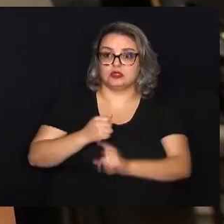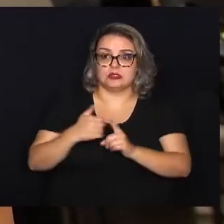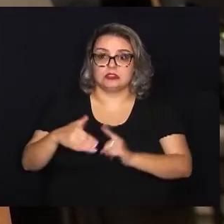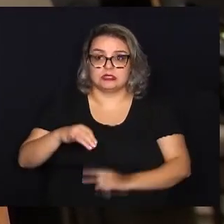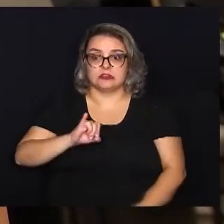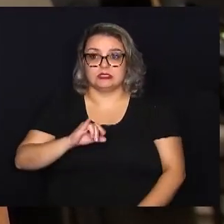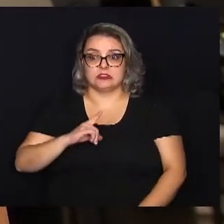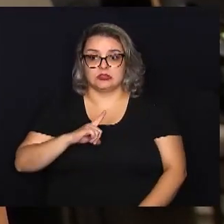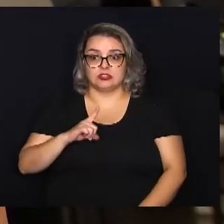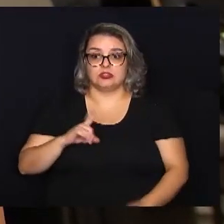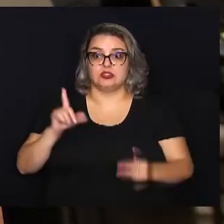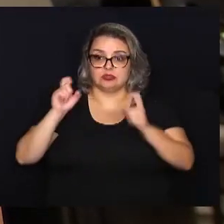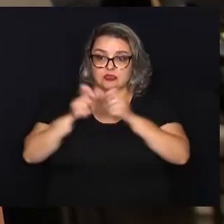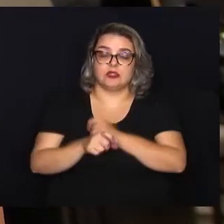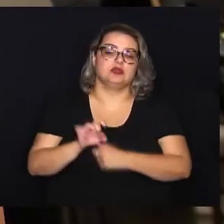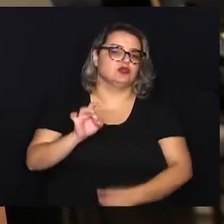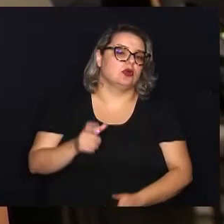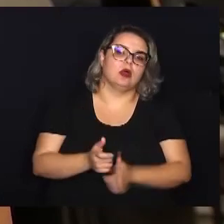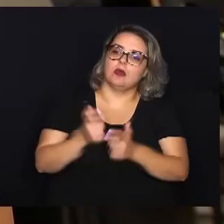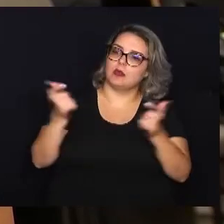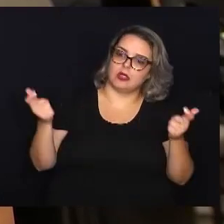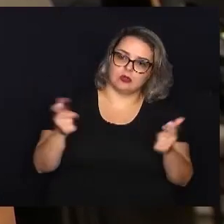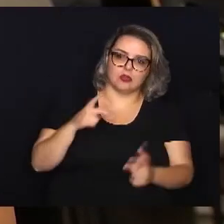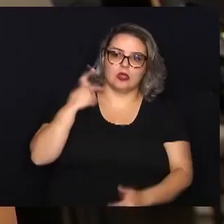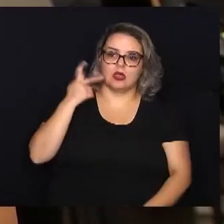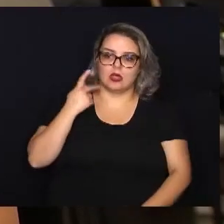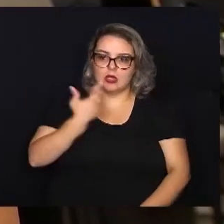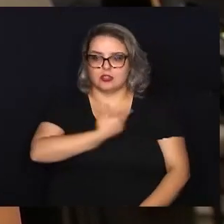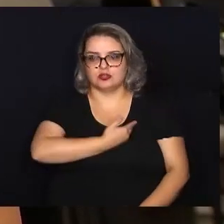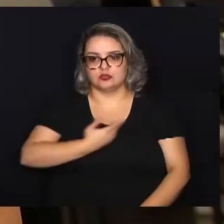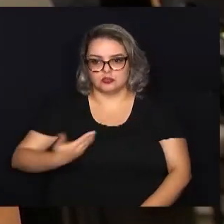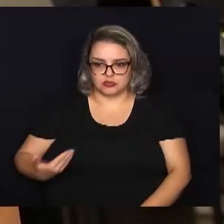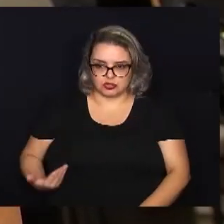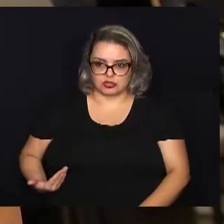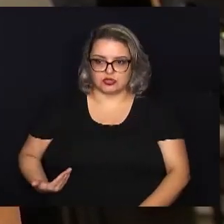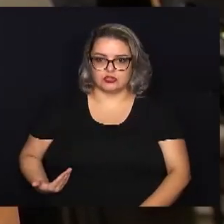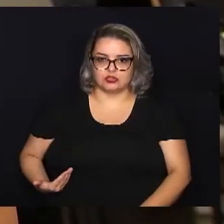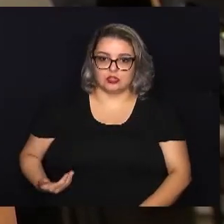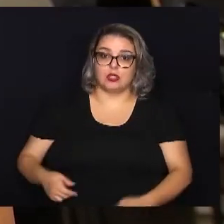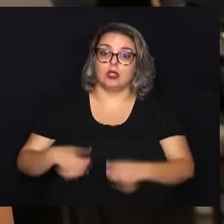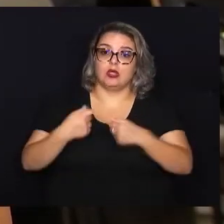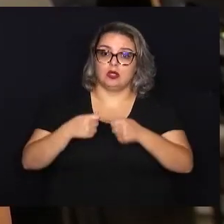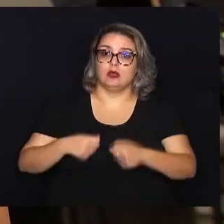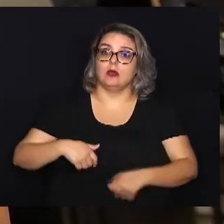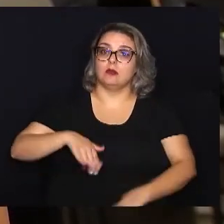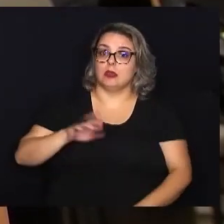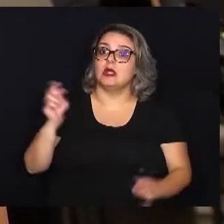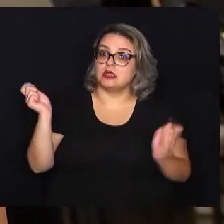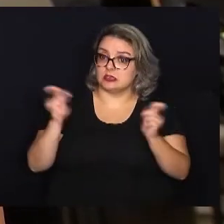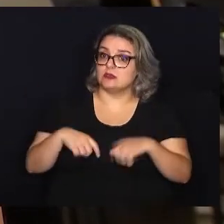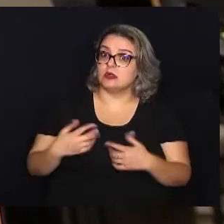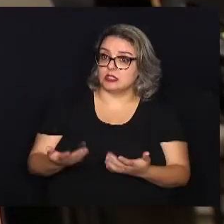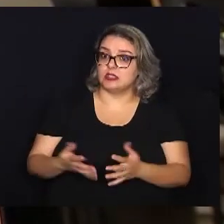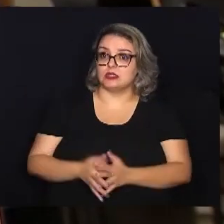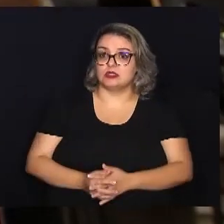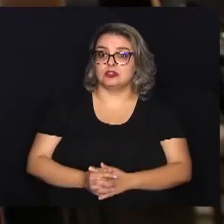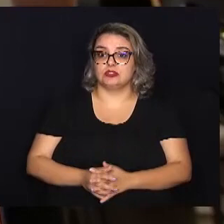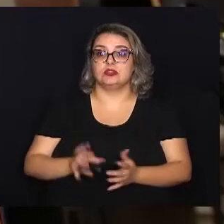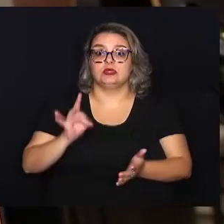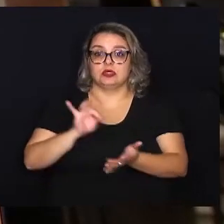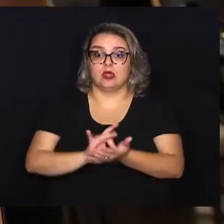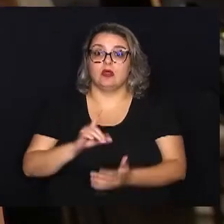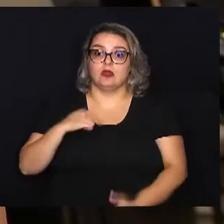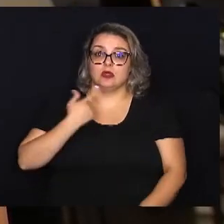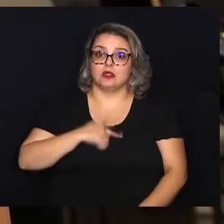dificuldades elas elas só aumentaram as políticas públicas elas precisam ser mais efetivas na